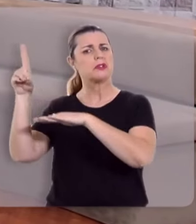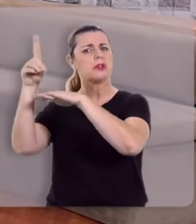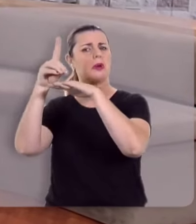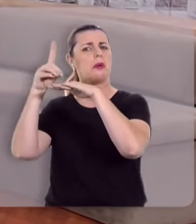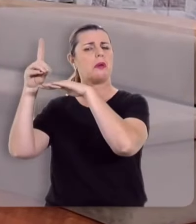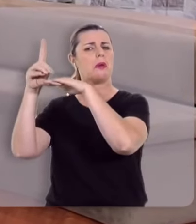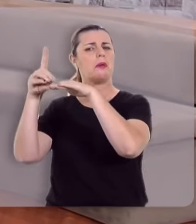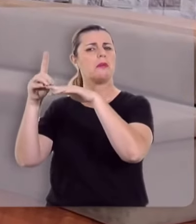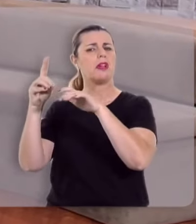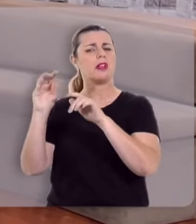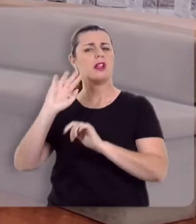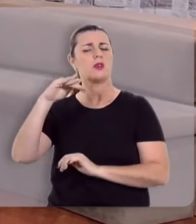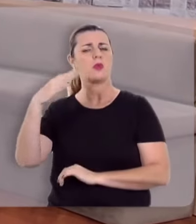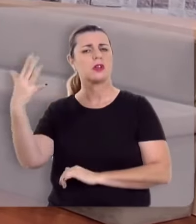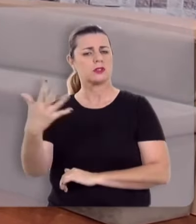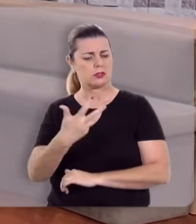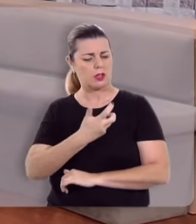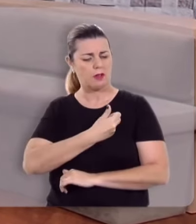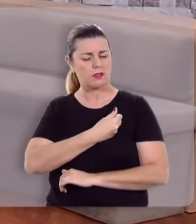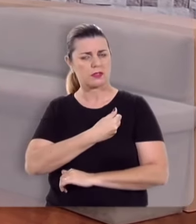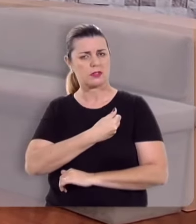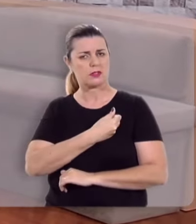aplicação da salvação.